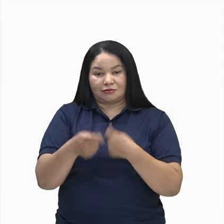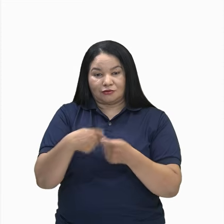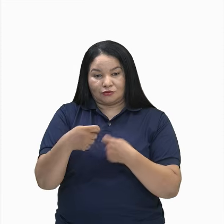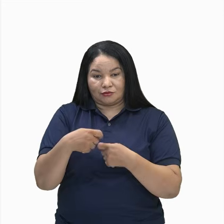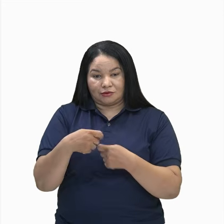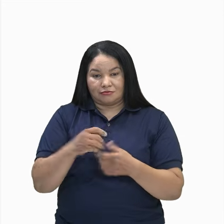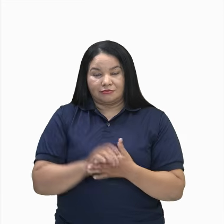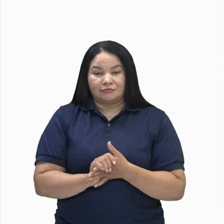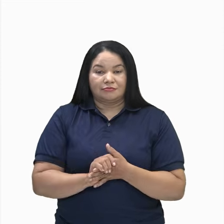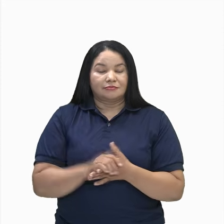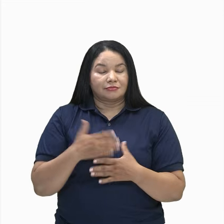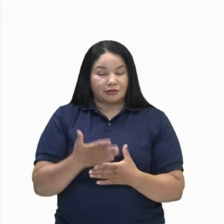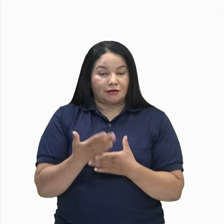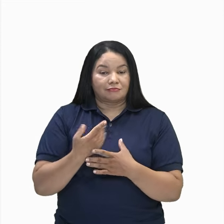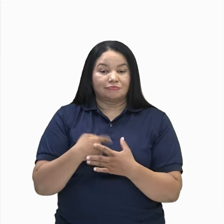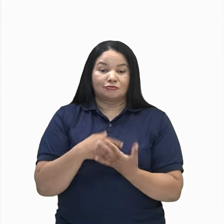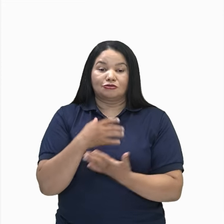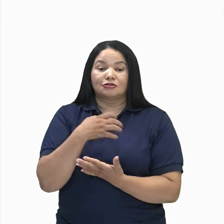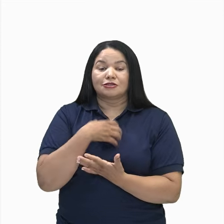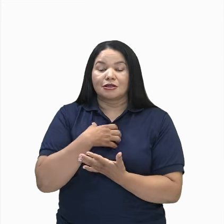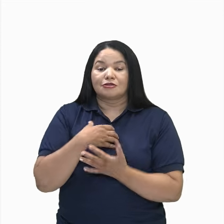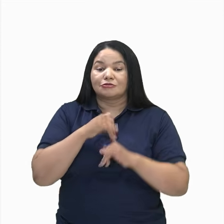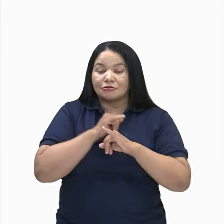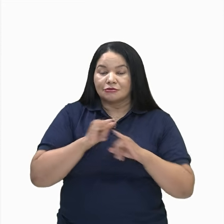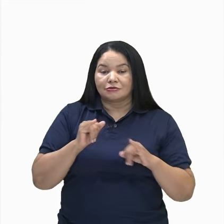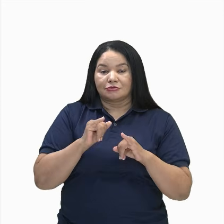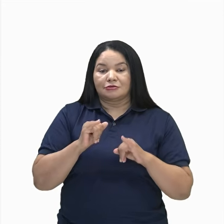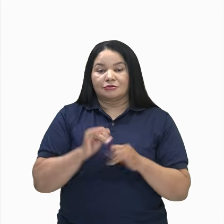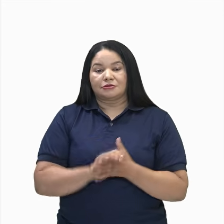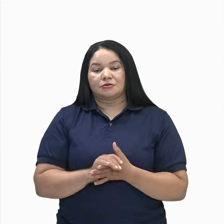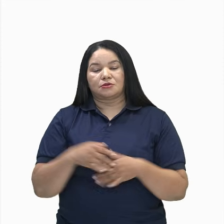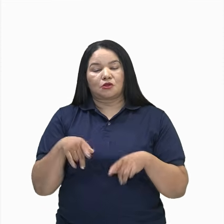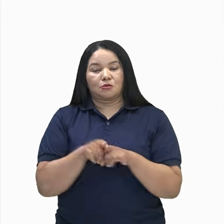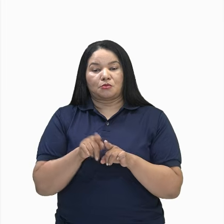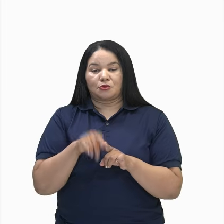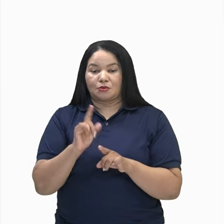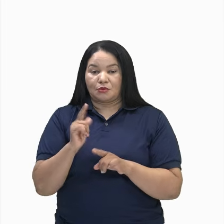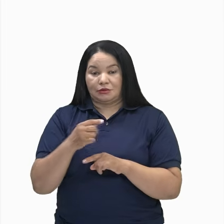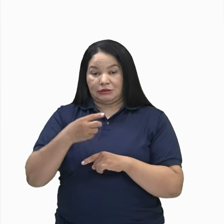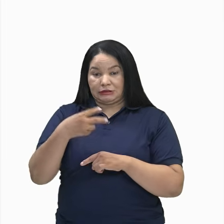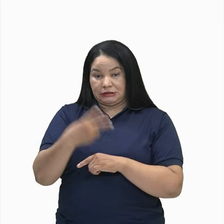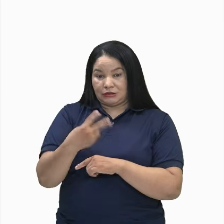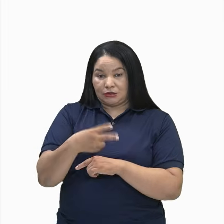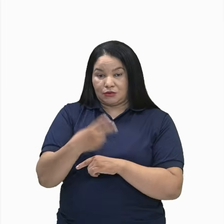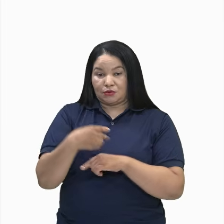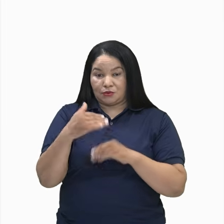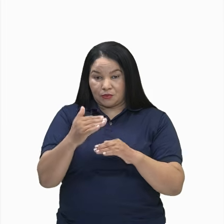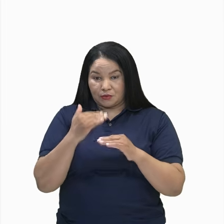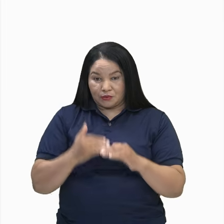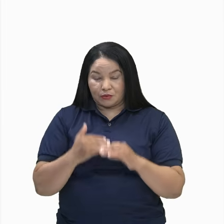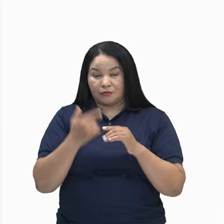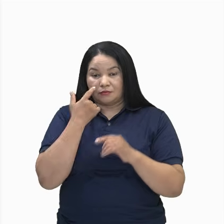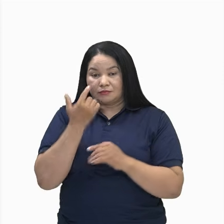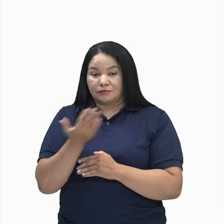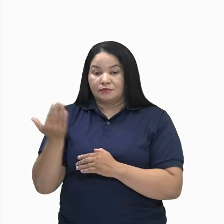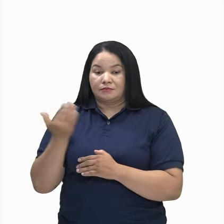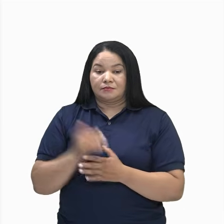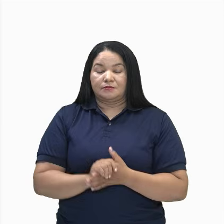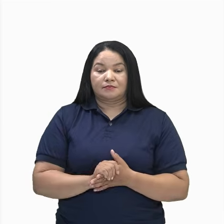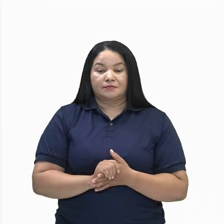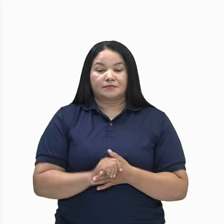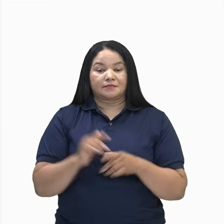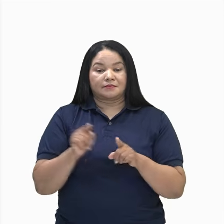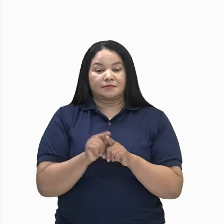a forma de noticiar. E, de maneira secundária, próxima tela, por favor,